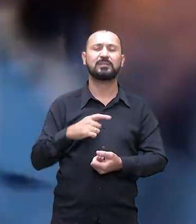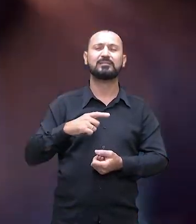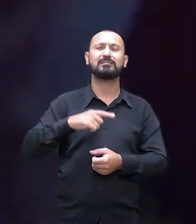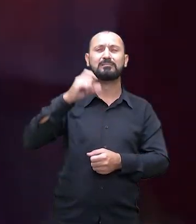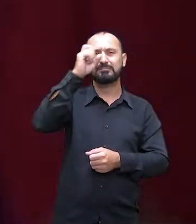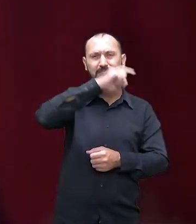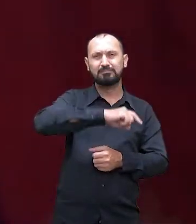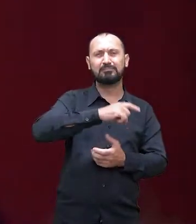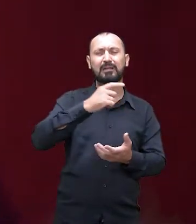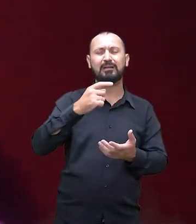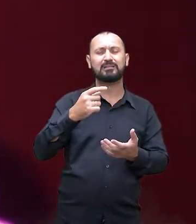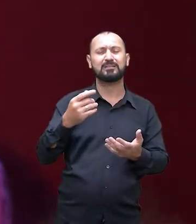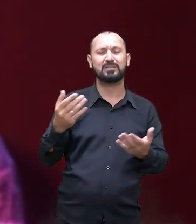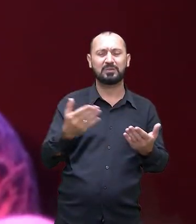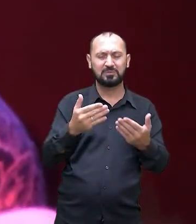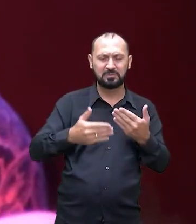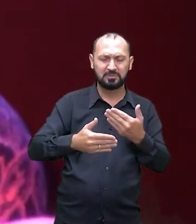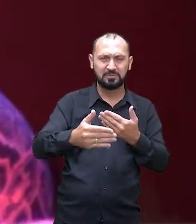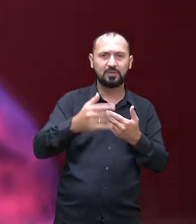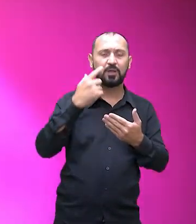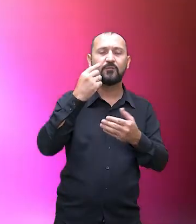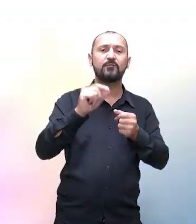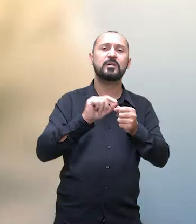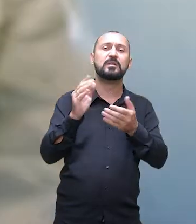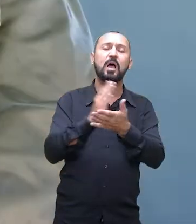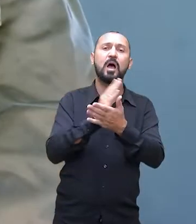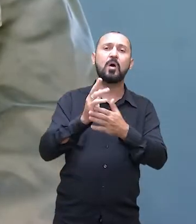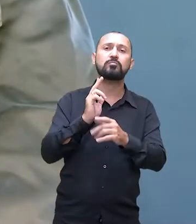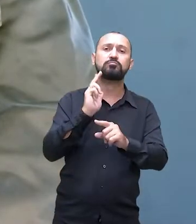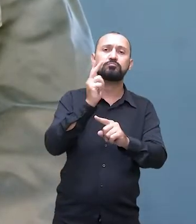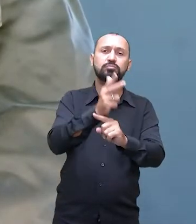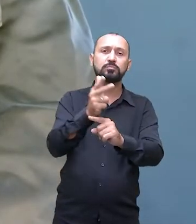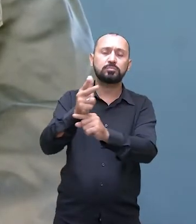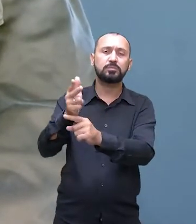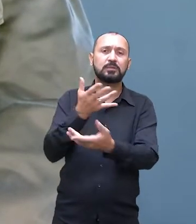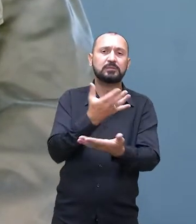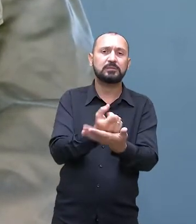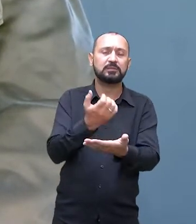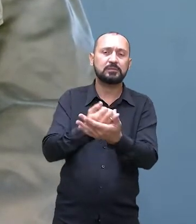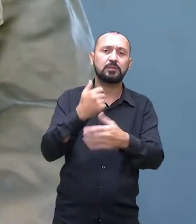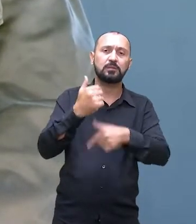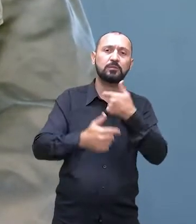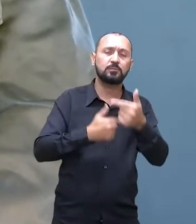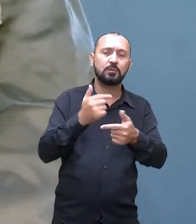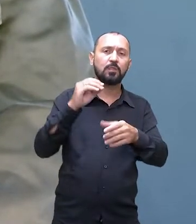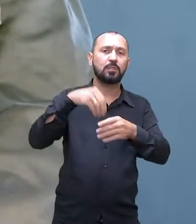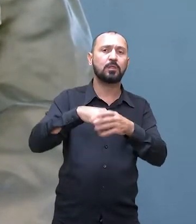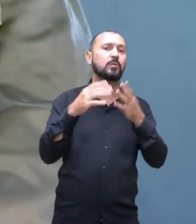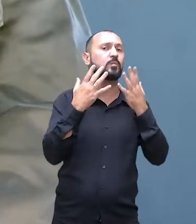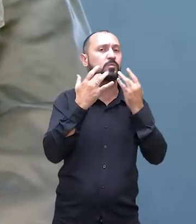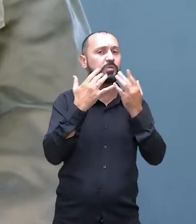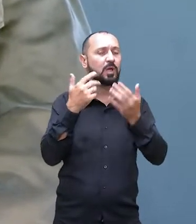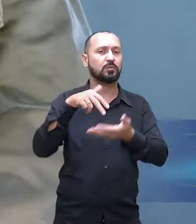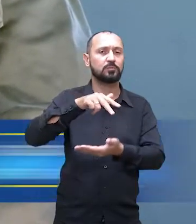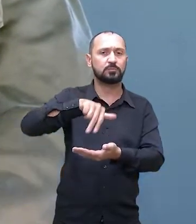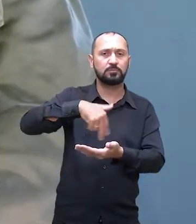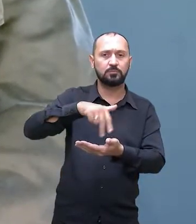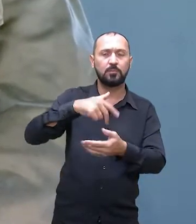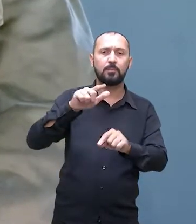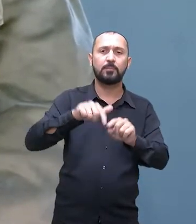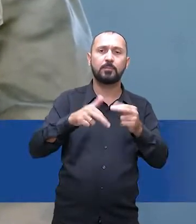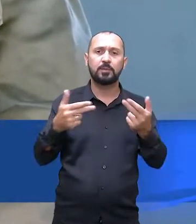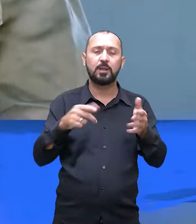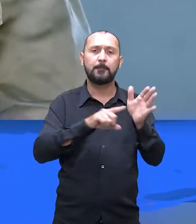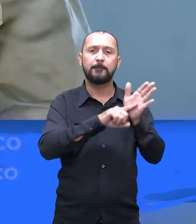Nós temos uma deficiência muito grande que é justamente o registro de alguns trabalhos. Seja no teatro, seja na dança,